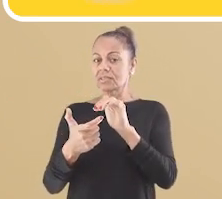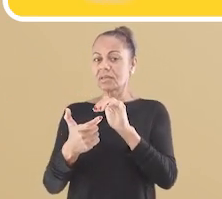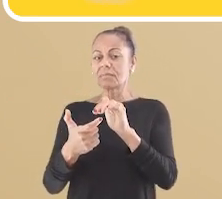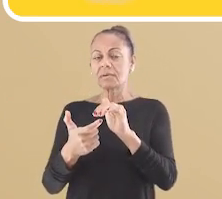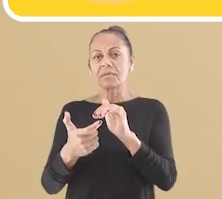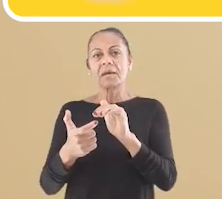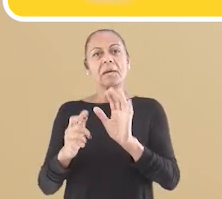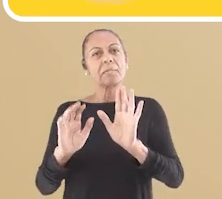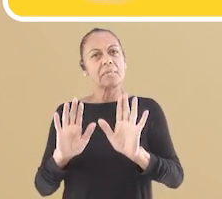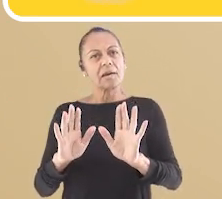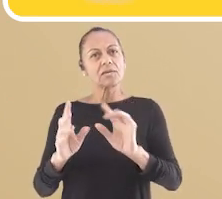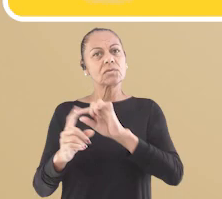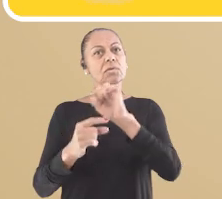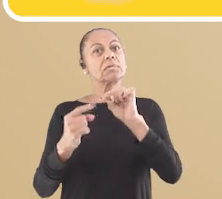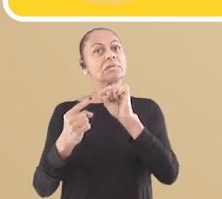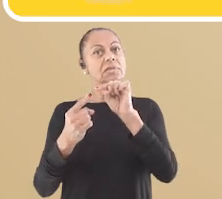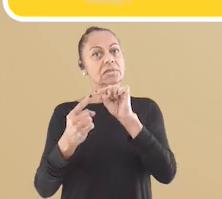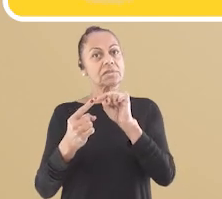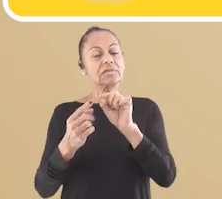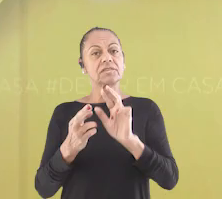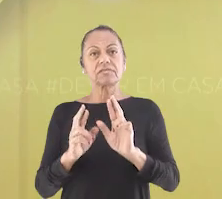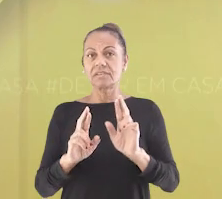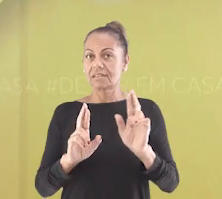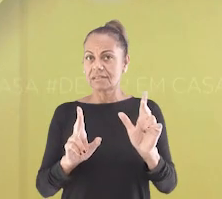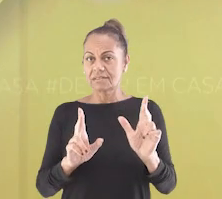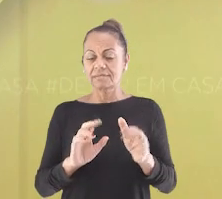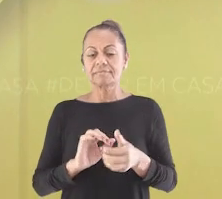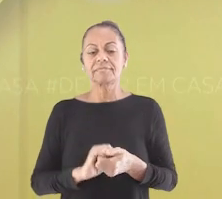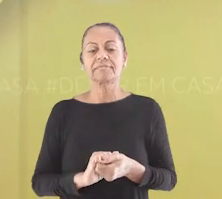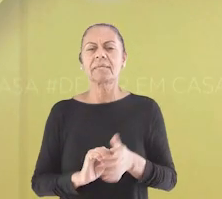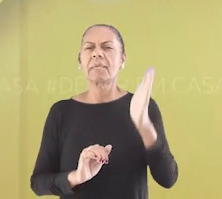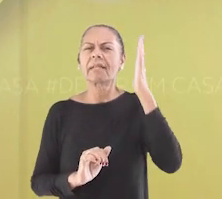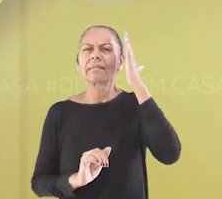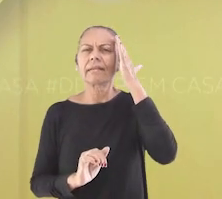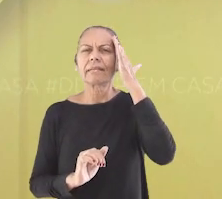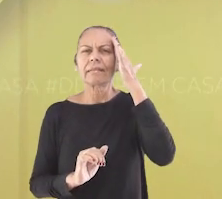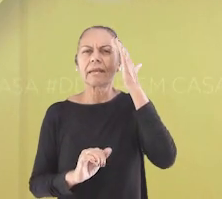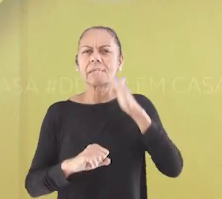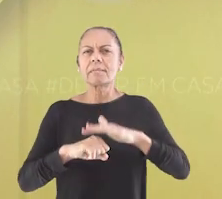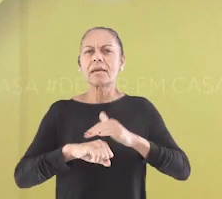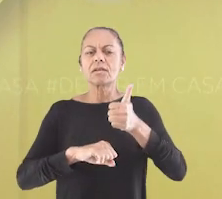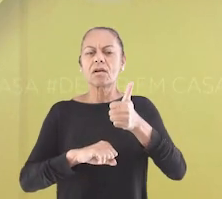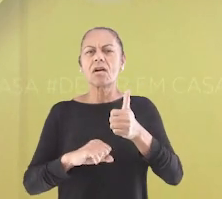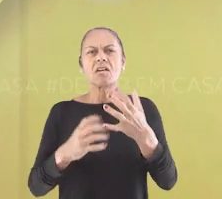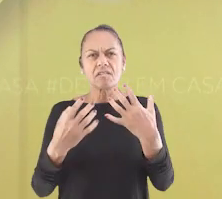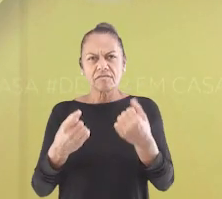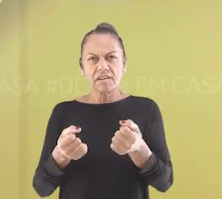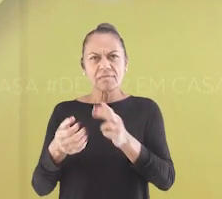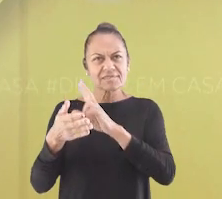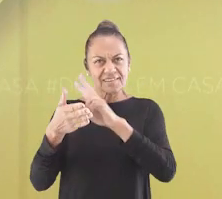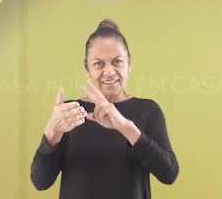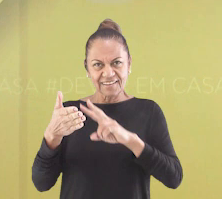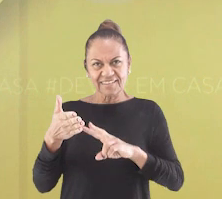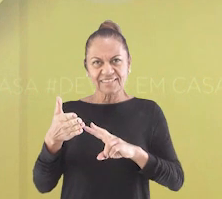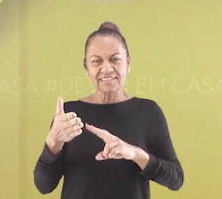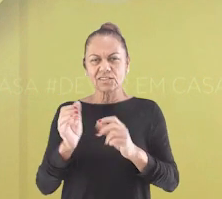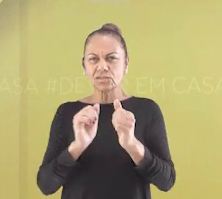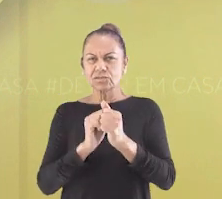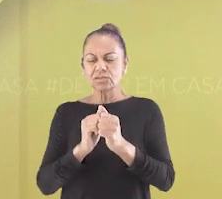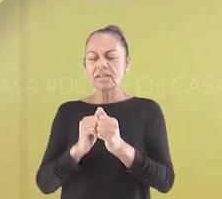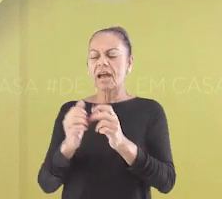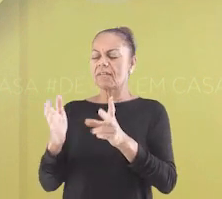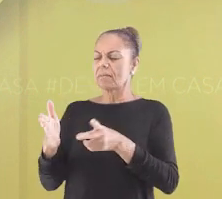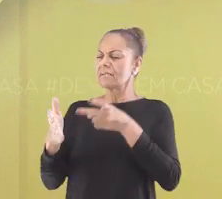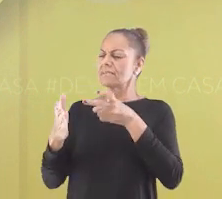os objetivos de cada uma são diferentes. Para entendermos melhor, vamos analisar uma carta do leitor juntos? A partir